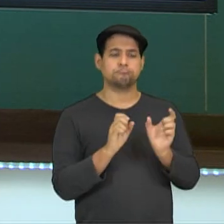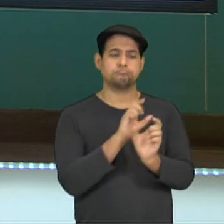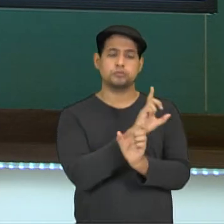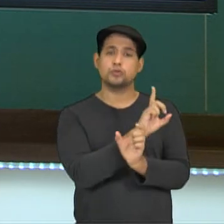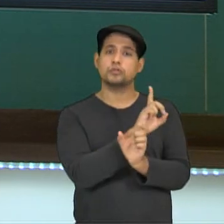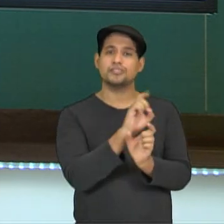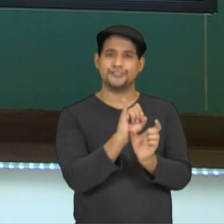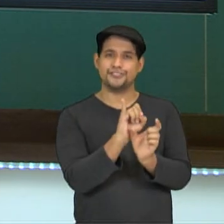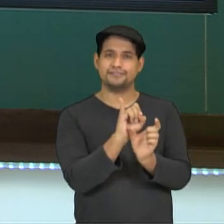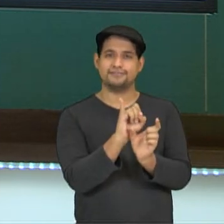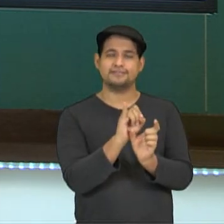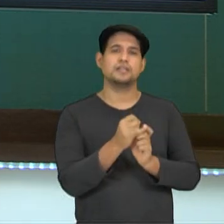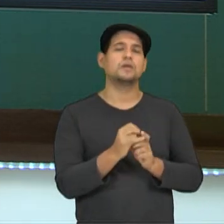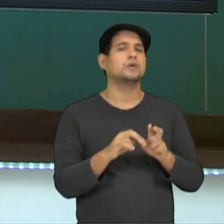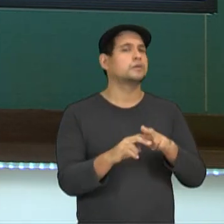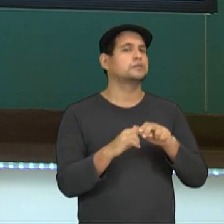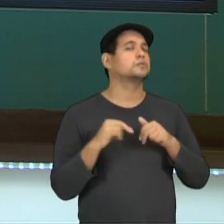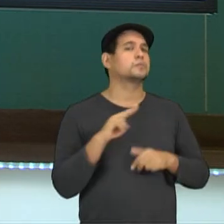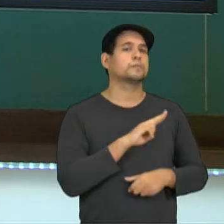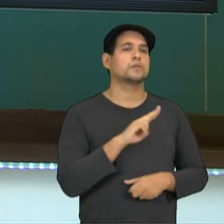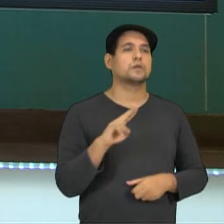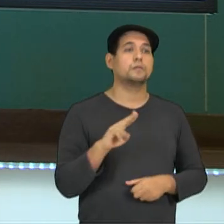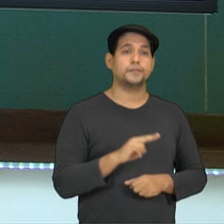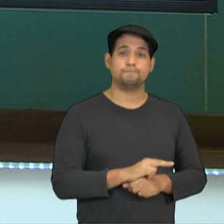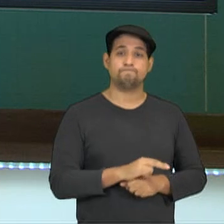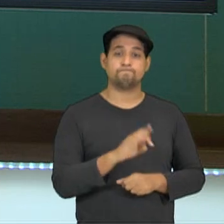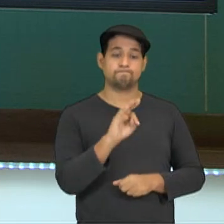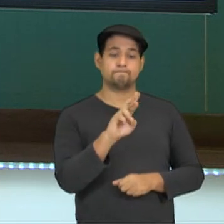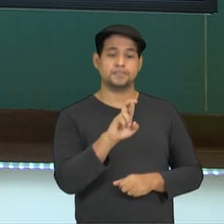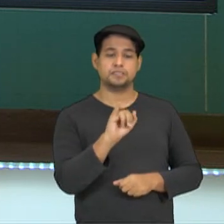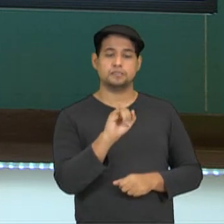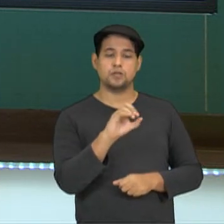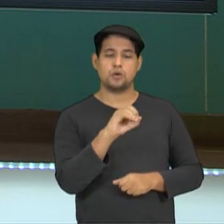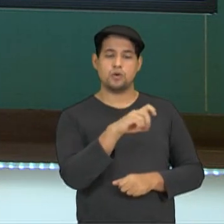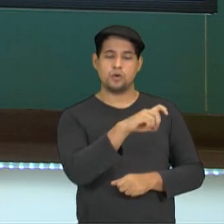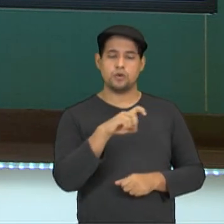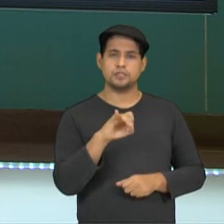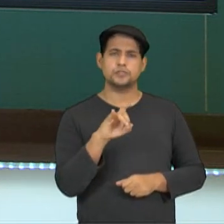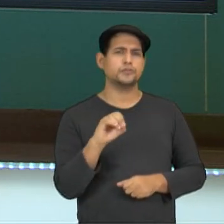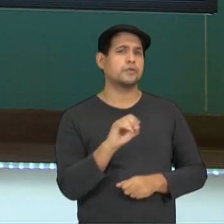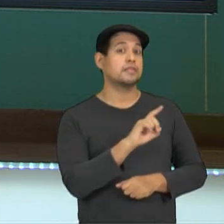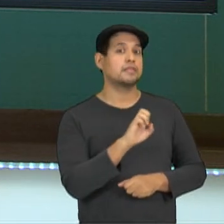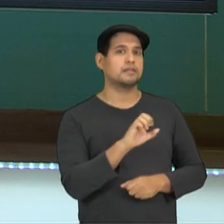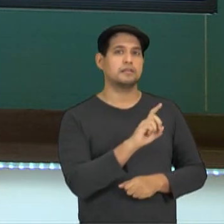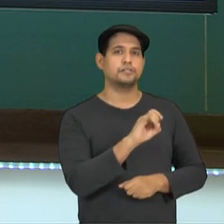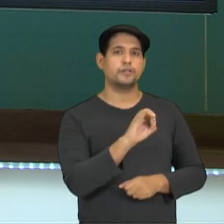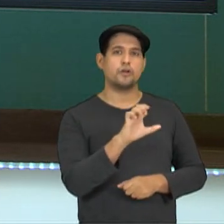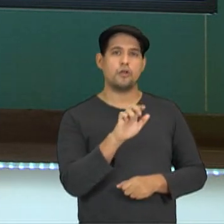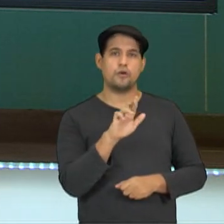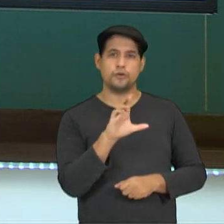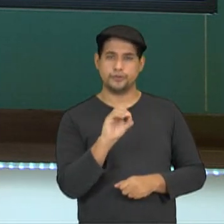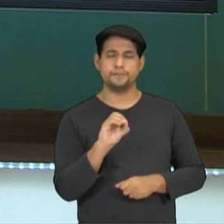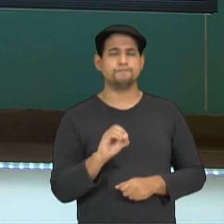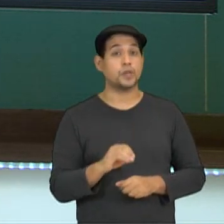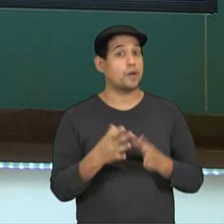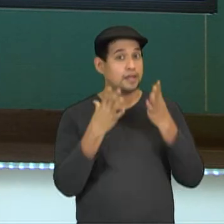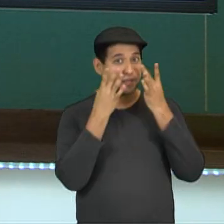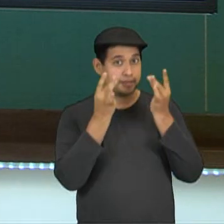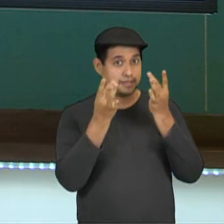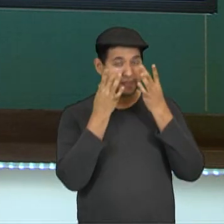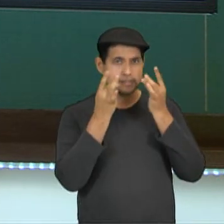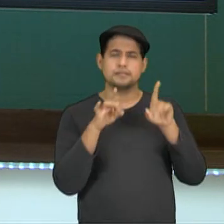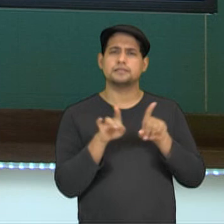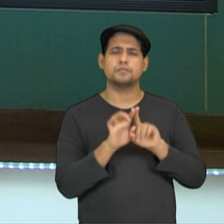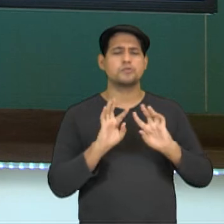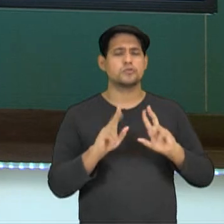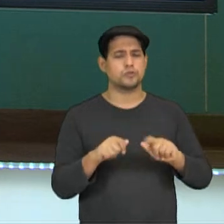é o di. Por isso que o nome aqui ficou trióxido de dicloro, tá? Então, muita atenção,